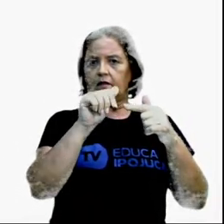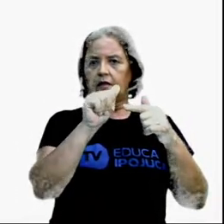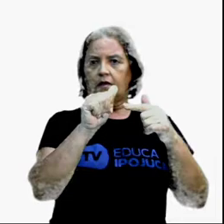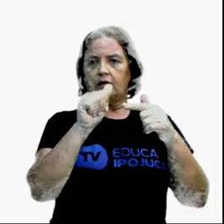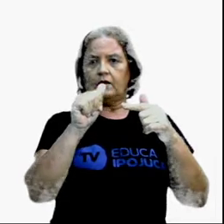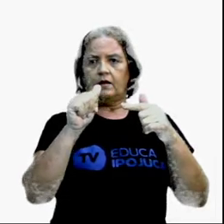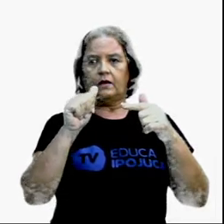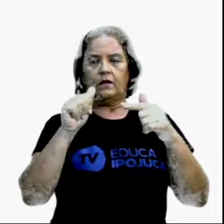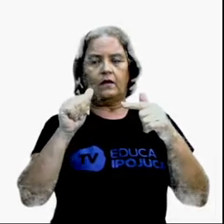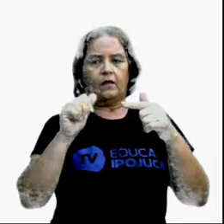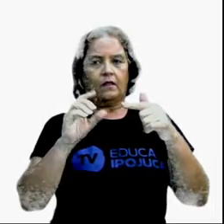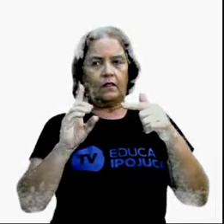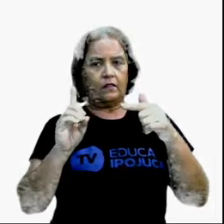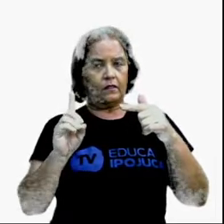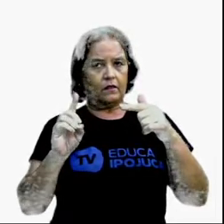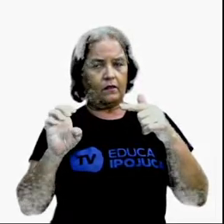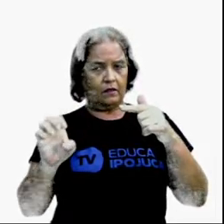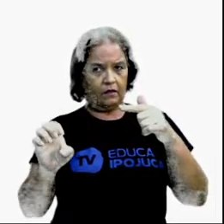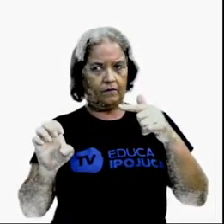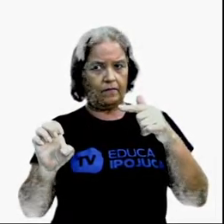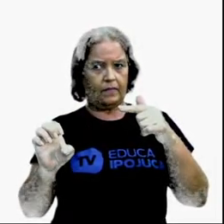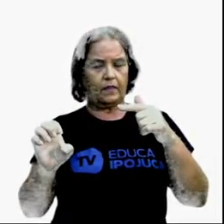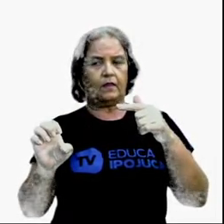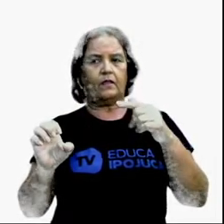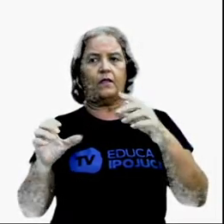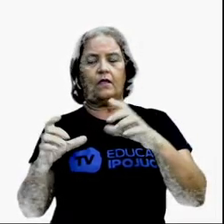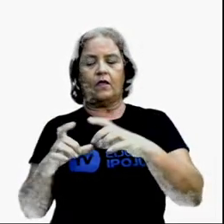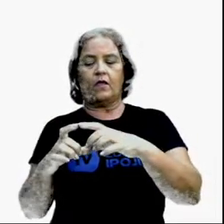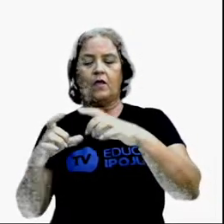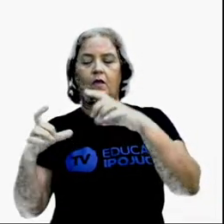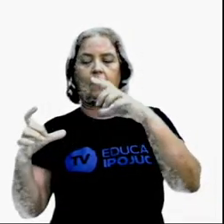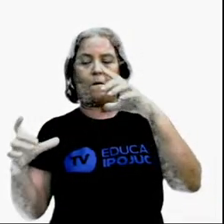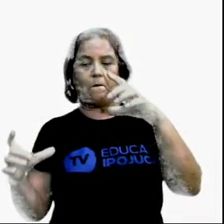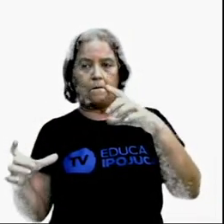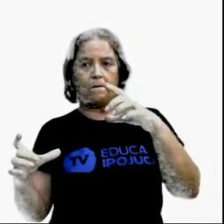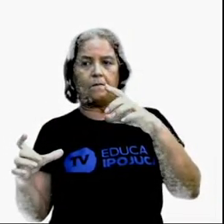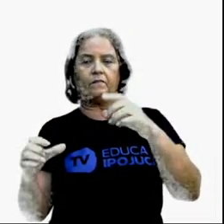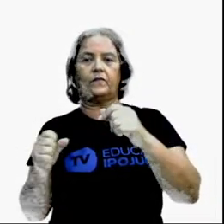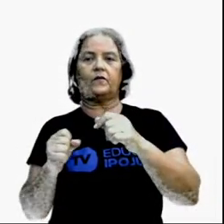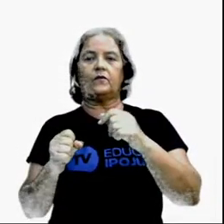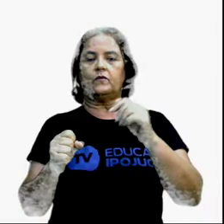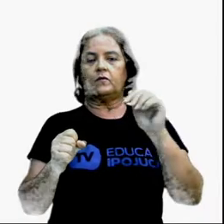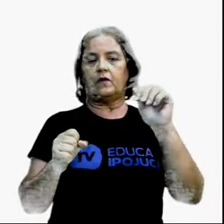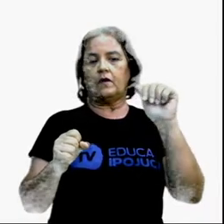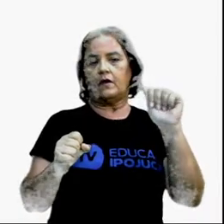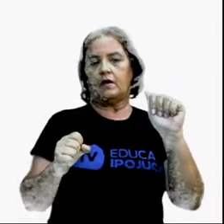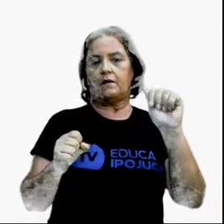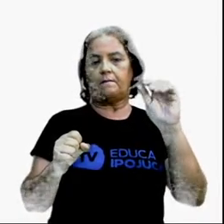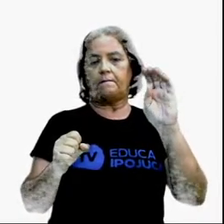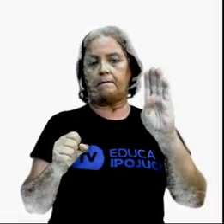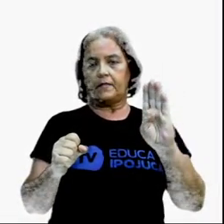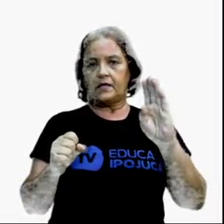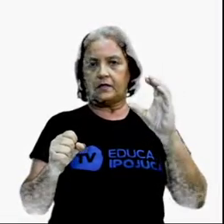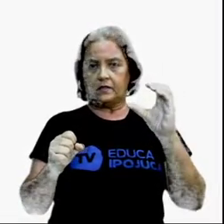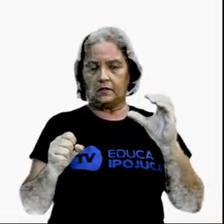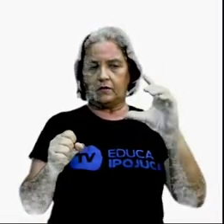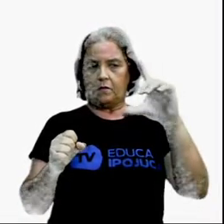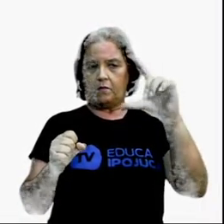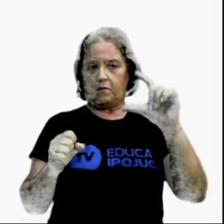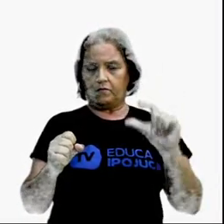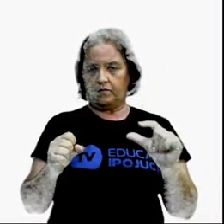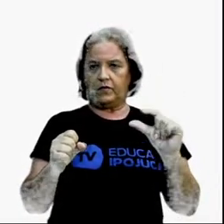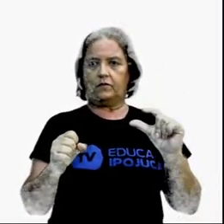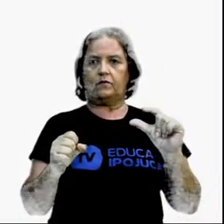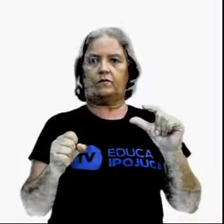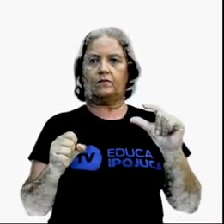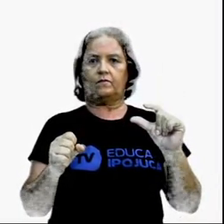é uma ampliação do triângulo ABC. O triângulo ABC é o menorzinho que está aqui ao